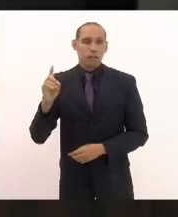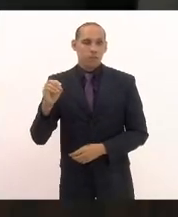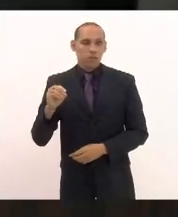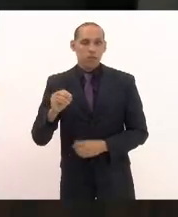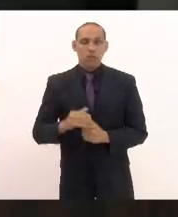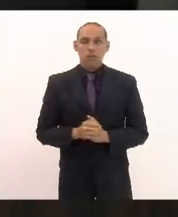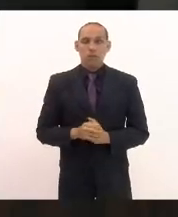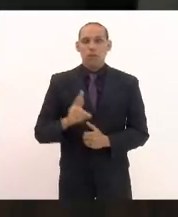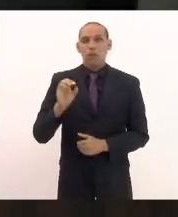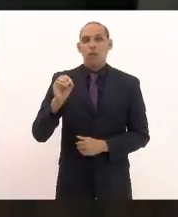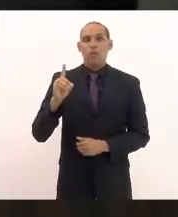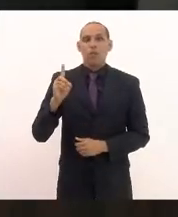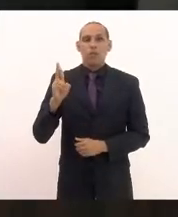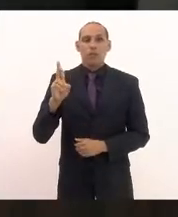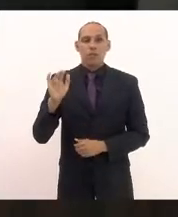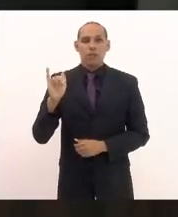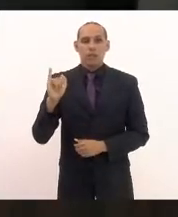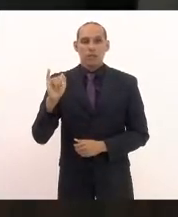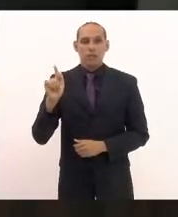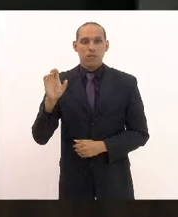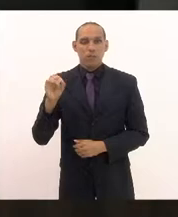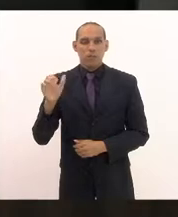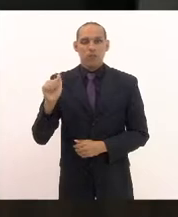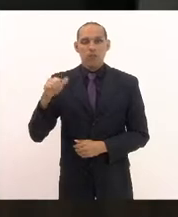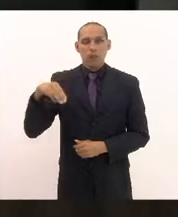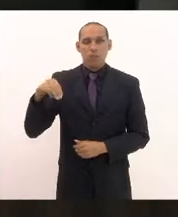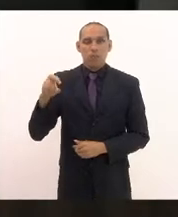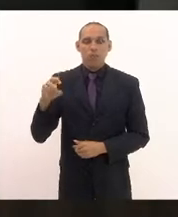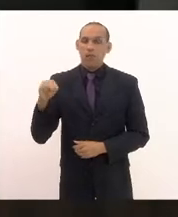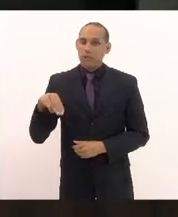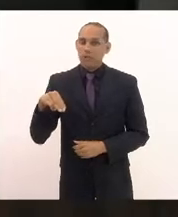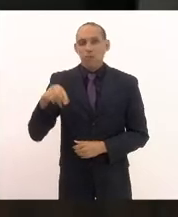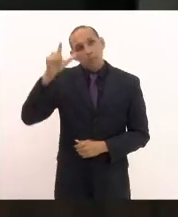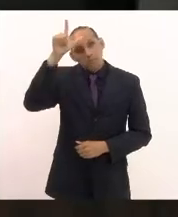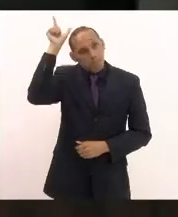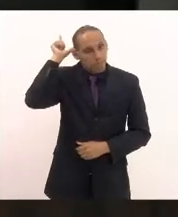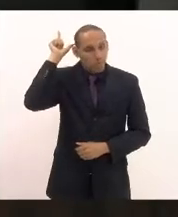deputado Rodrigo Amorim, deputado Luiz Paulo.